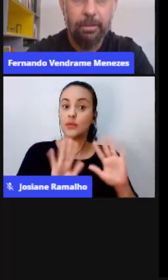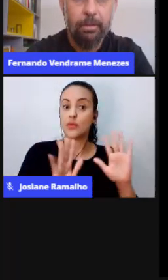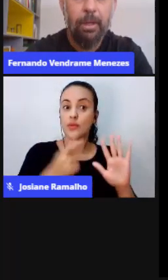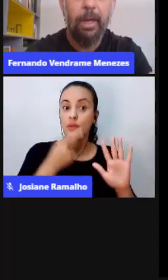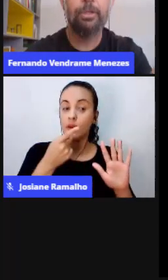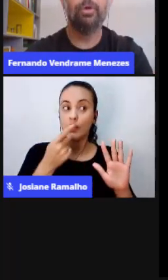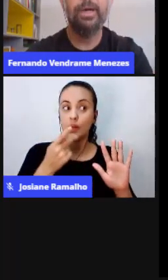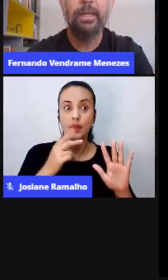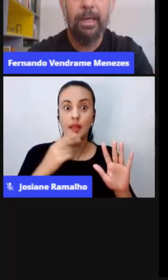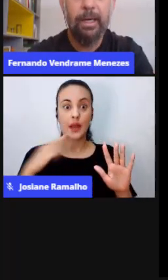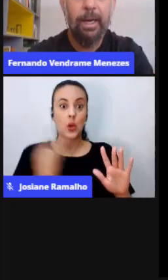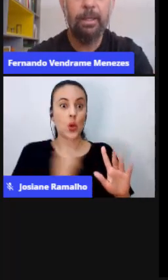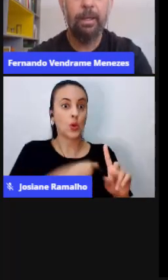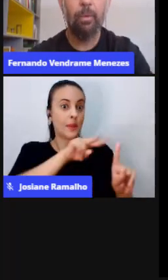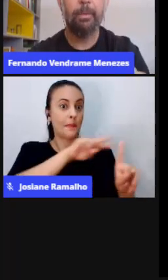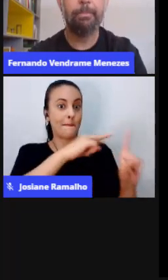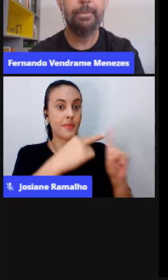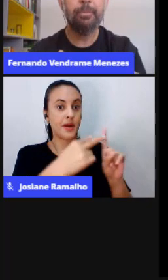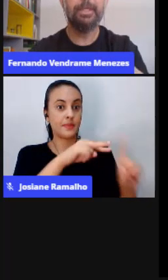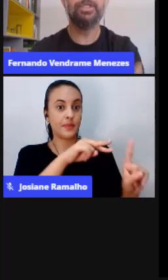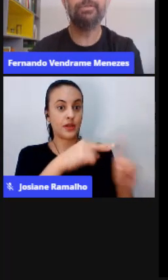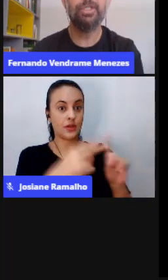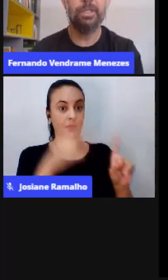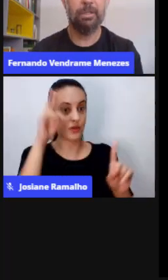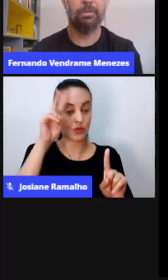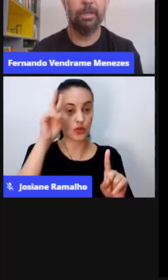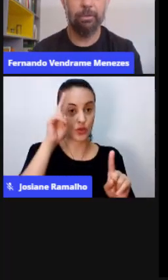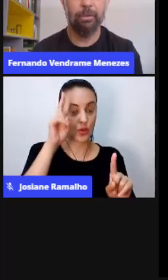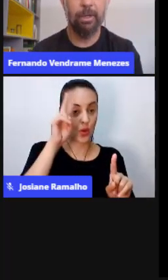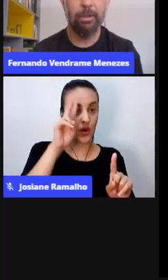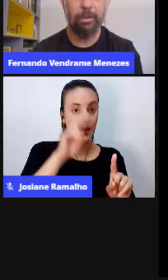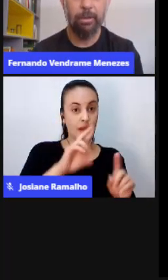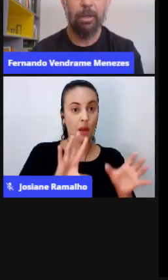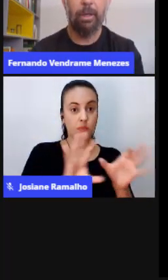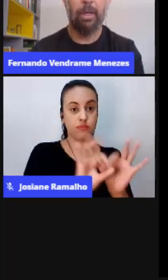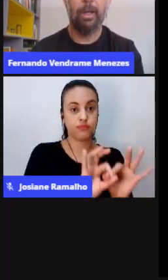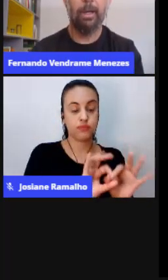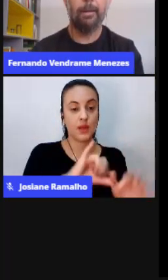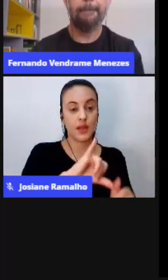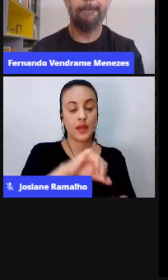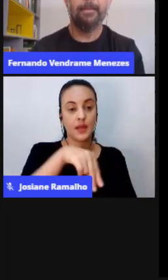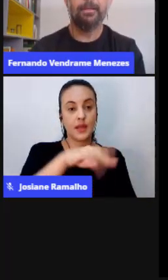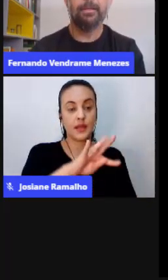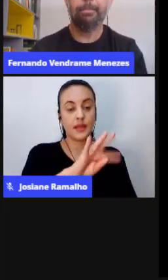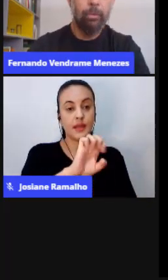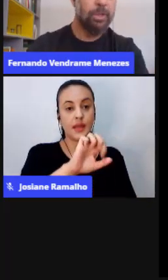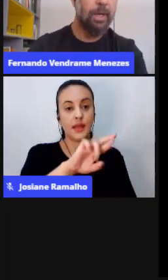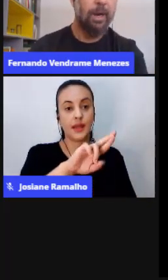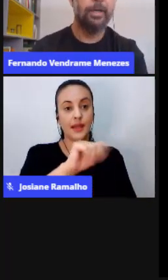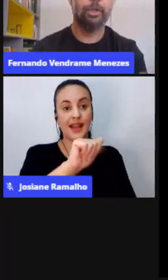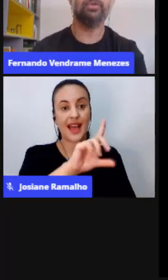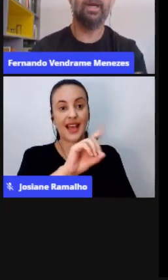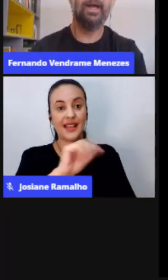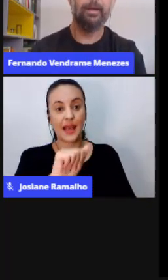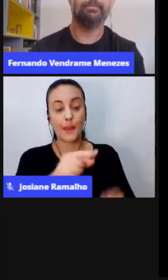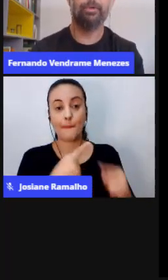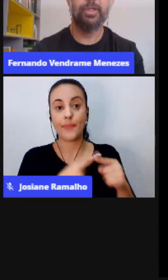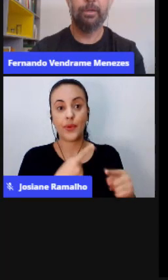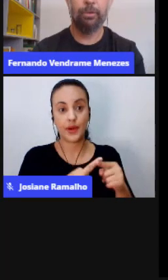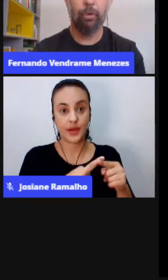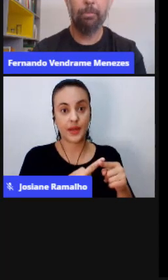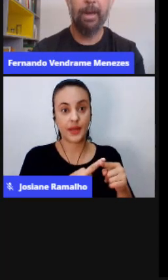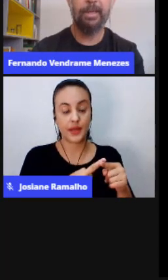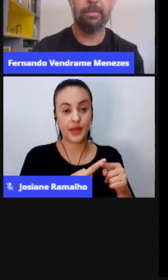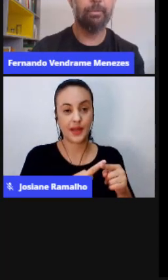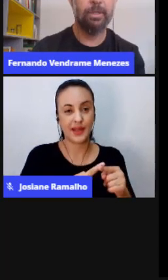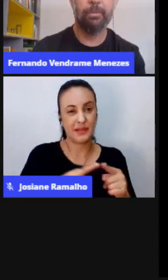integrada. Então, a história integrada é uma perspectiva de ensino da história, que busca articular